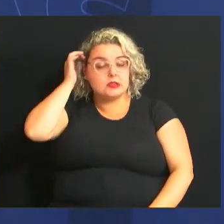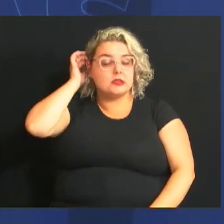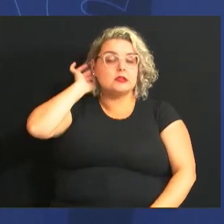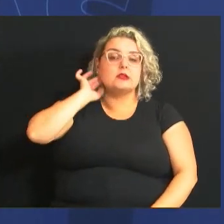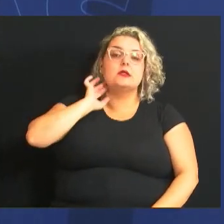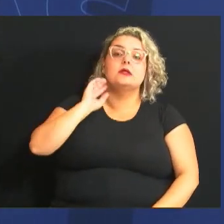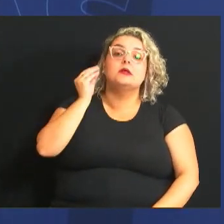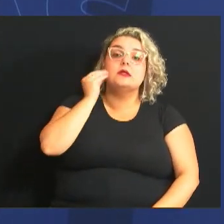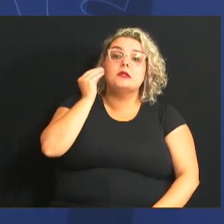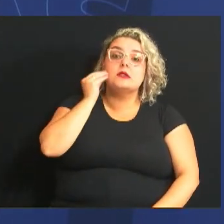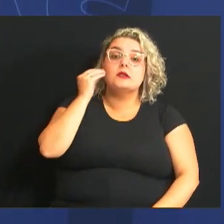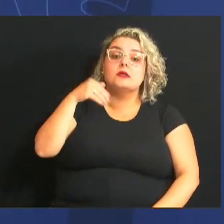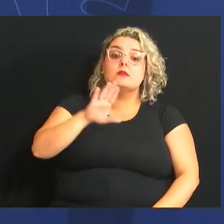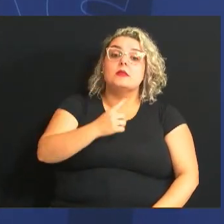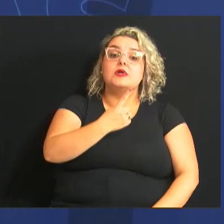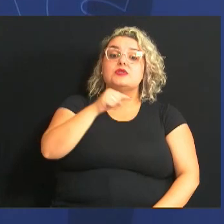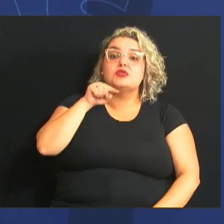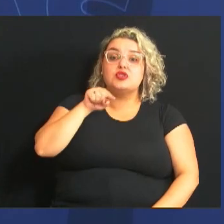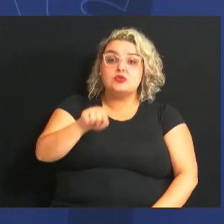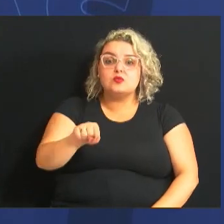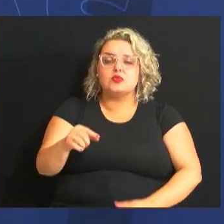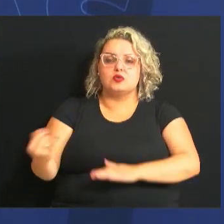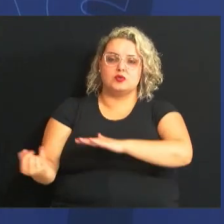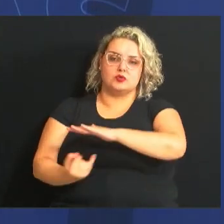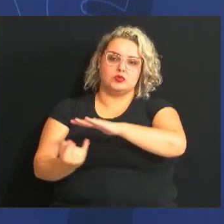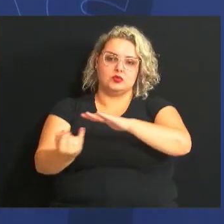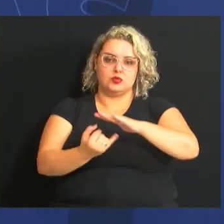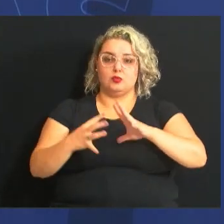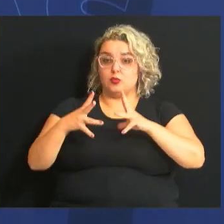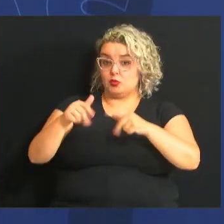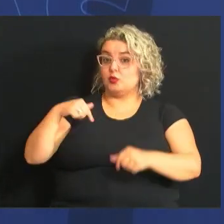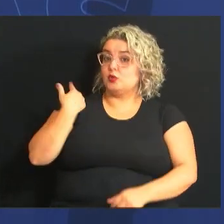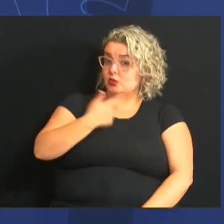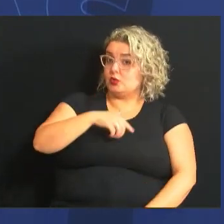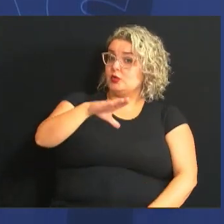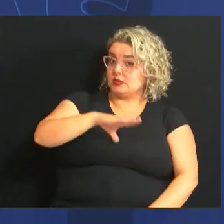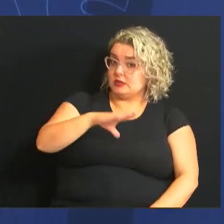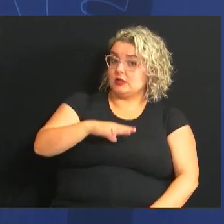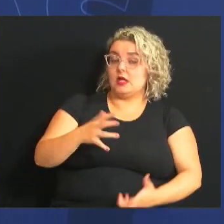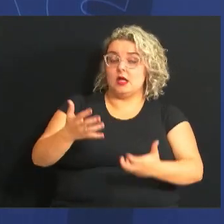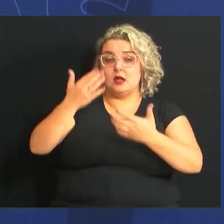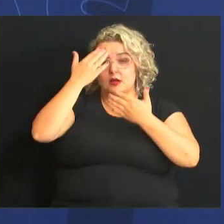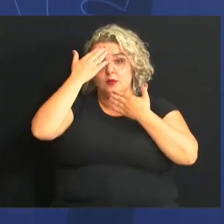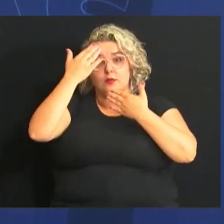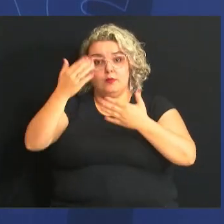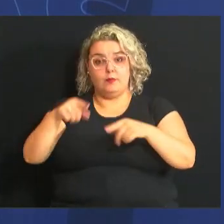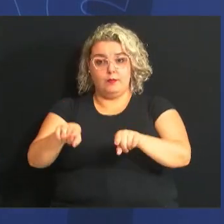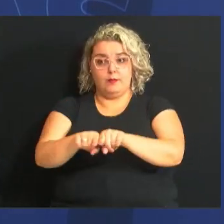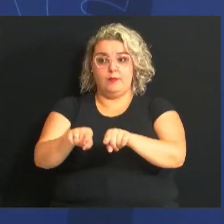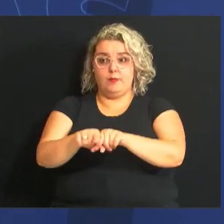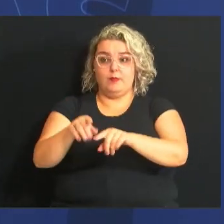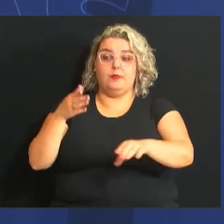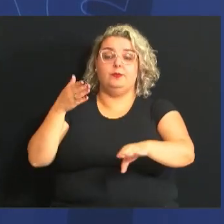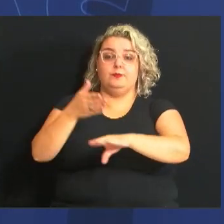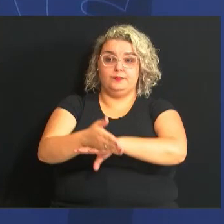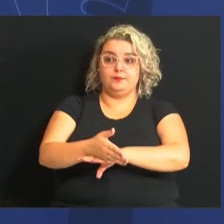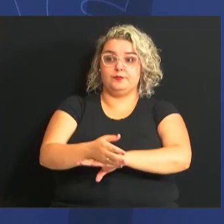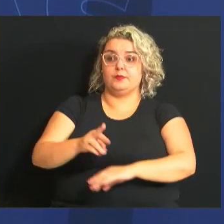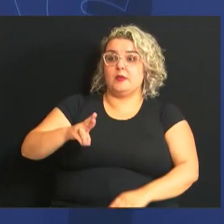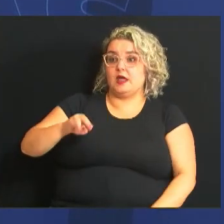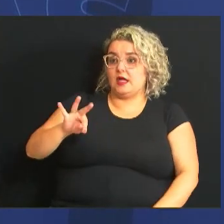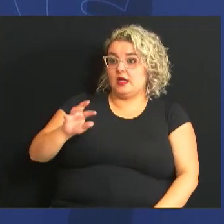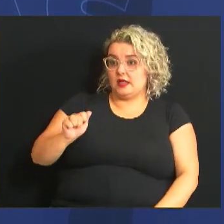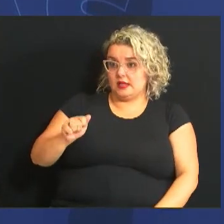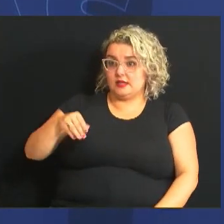1.000 instituições aí por toda a nossa cidade. Quero agradecer também aqui a participação que está chegando da Rita Maria, que foi a